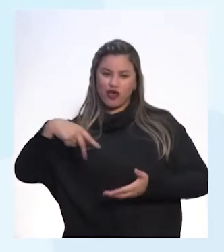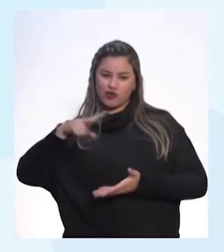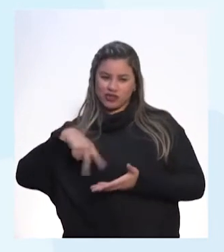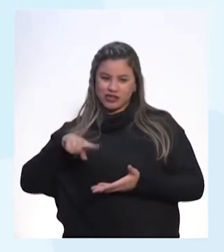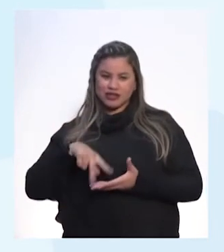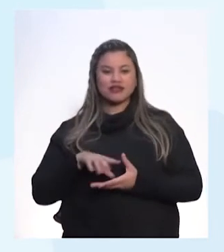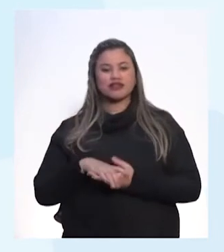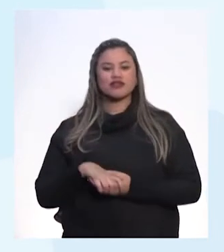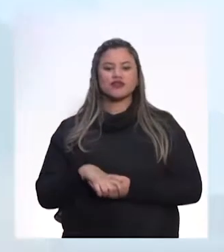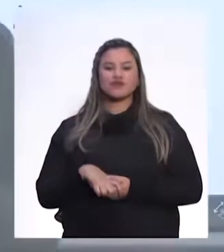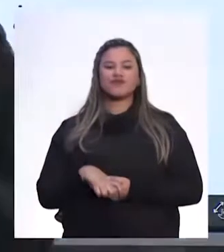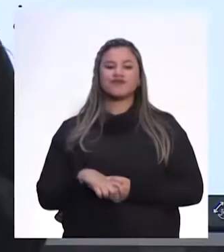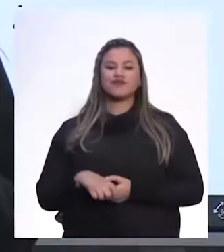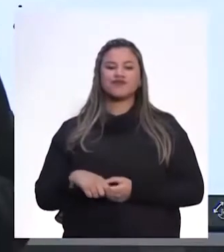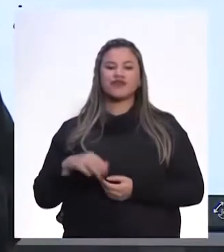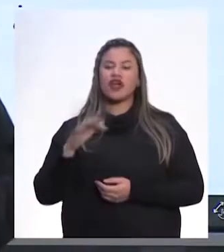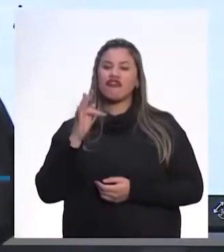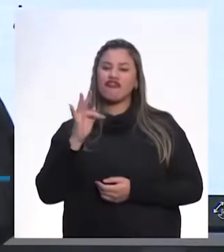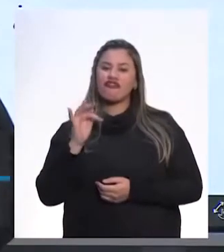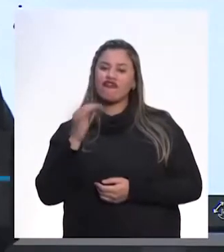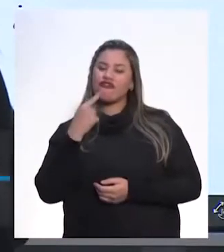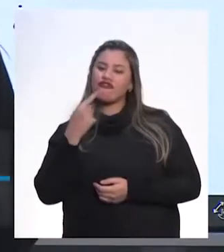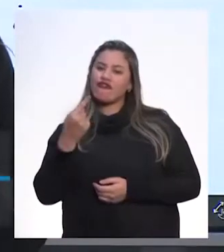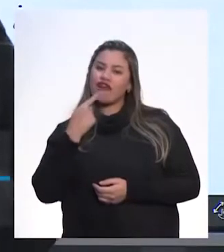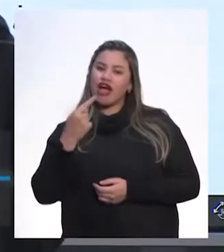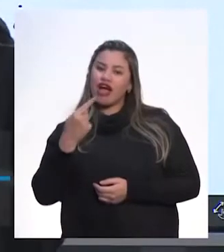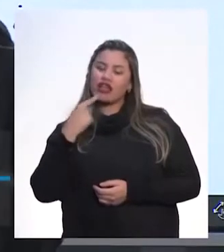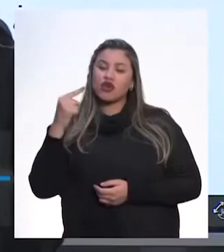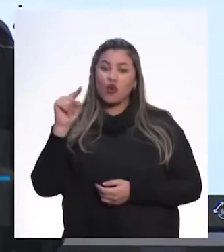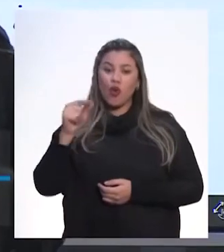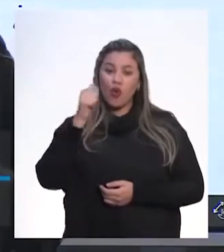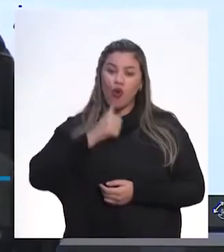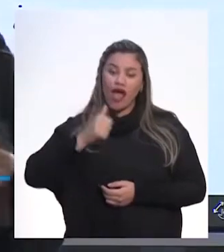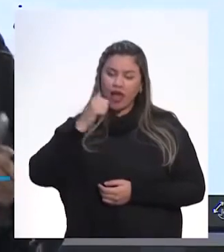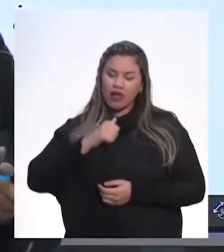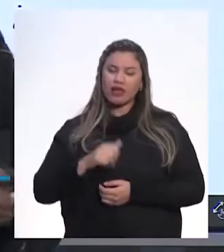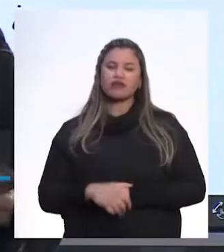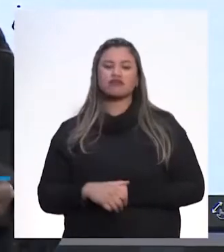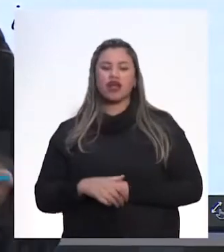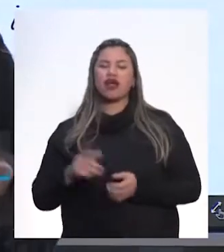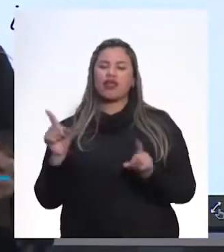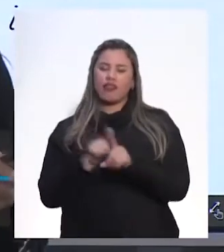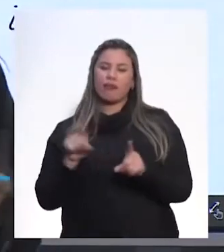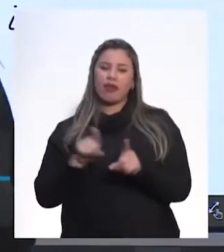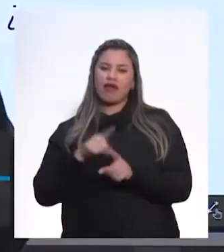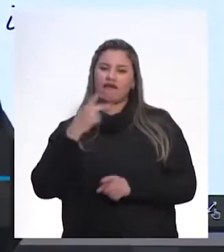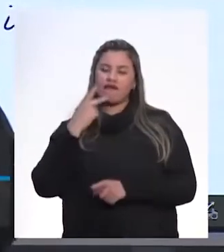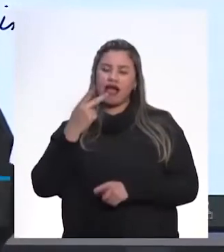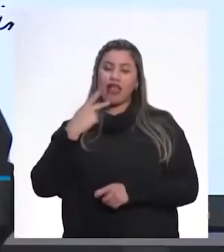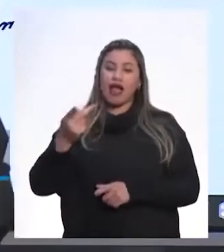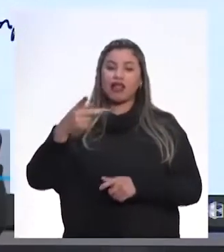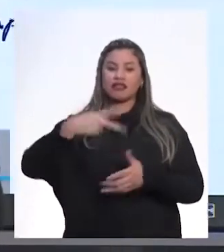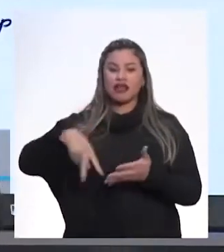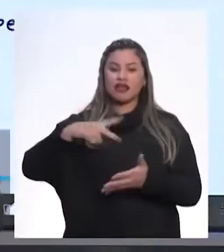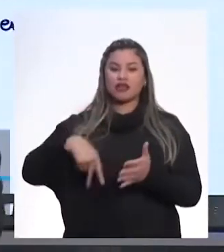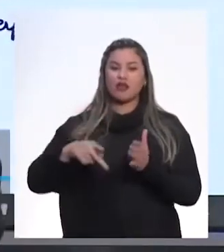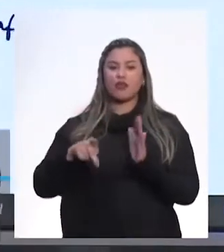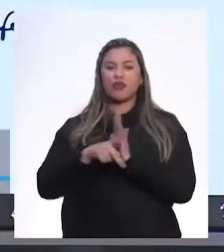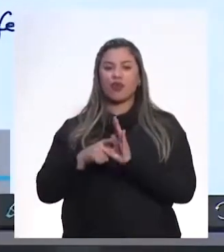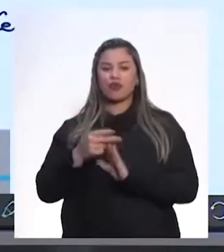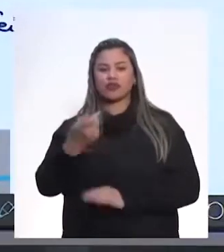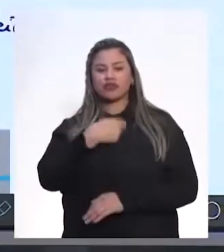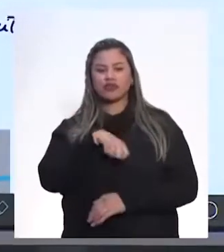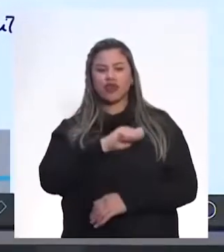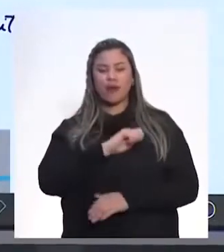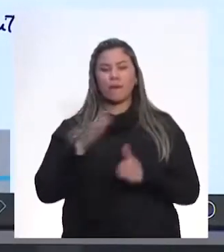filme bem bacana, que é de Almodóvar, também narra um pouco, né, as danças típicas tradicionais da Espanha. Momento de